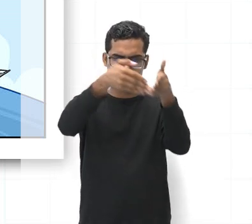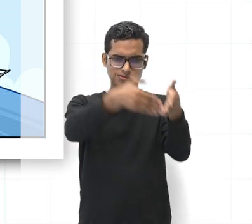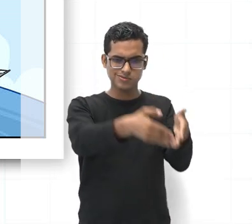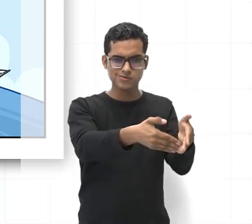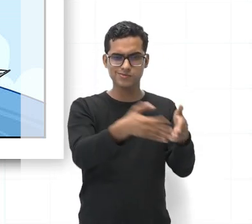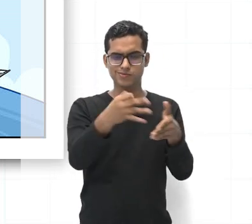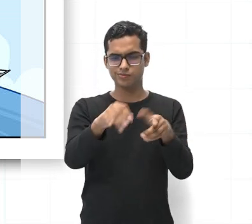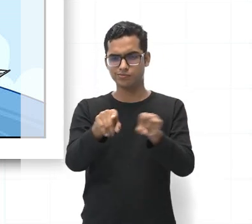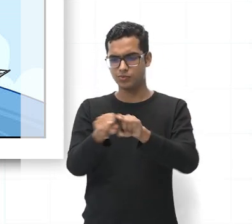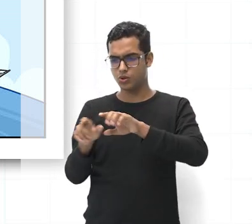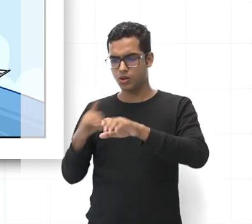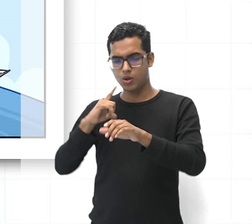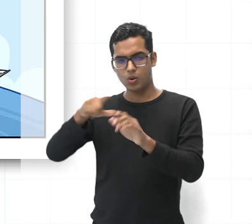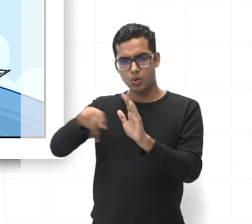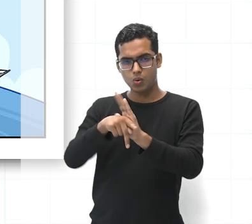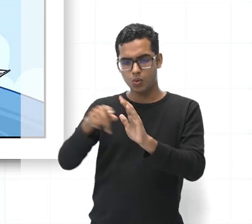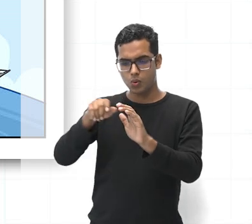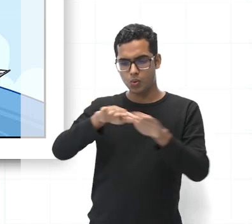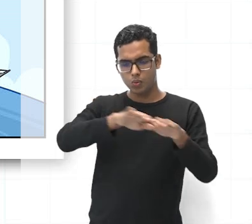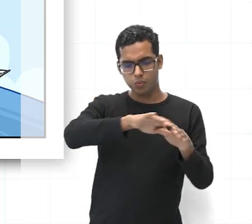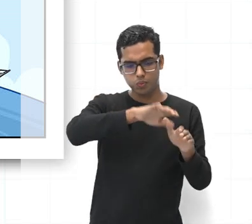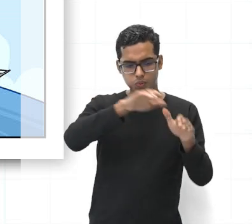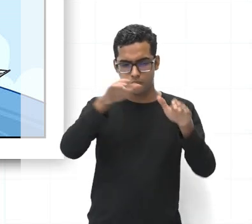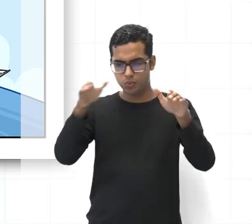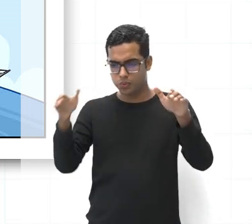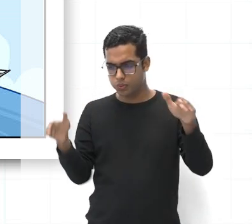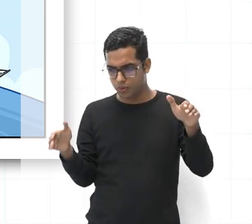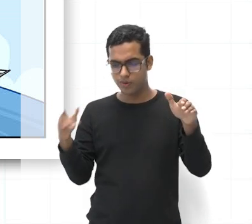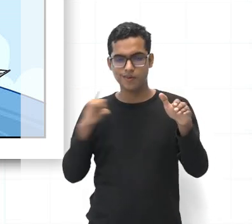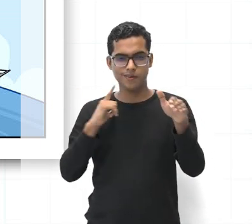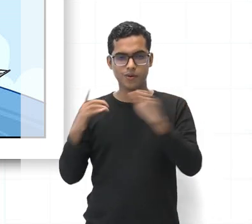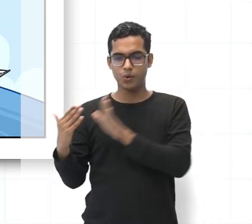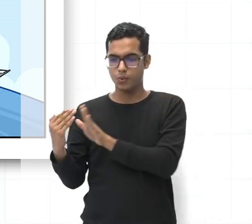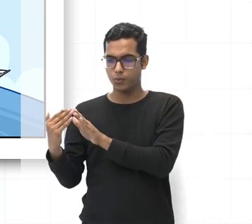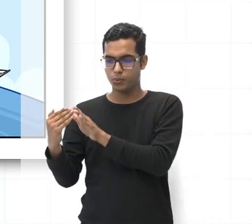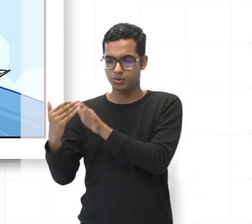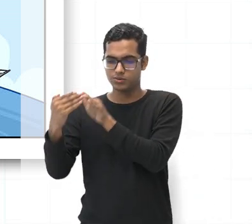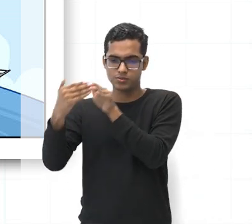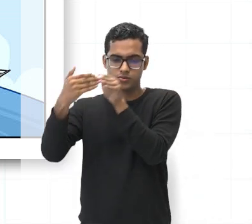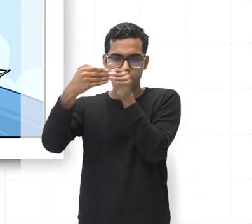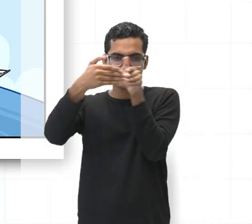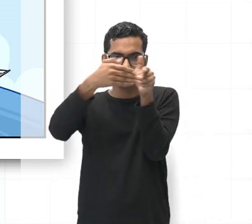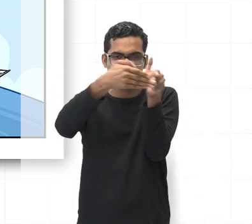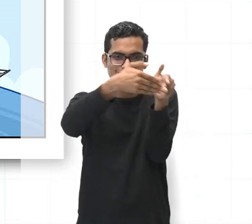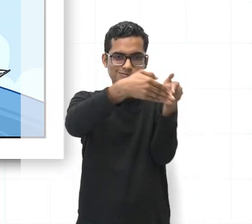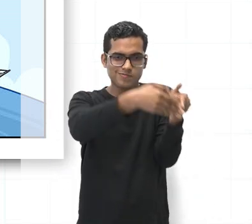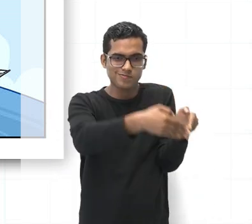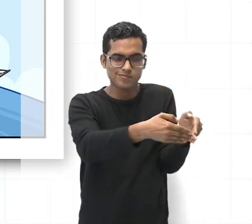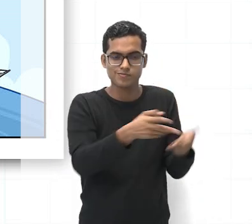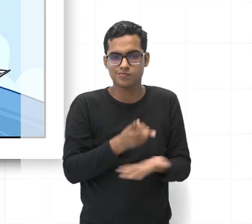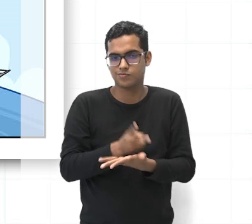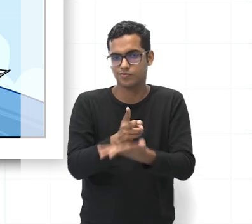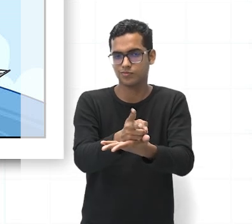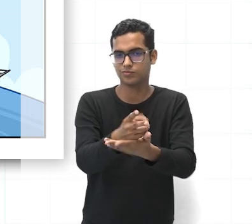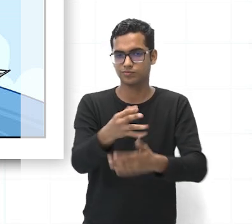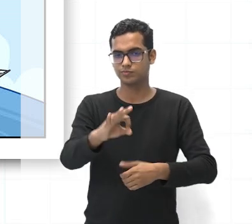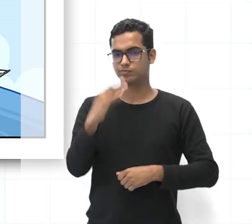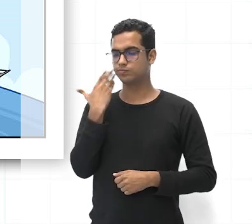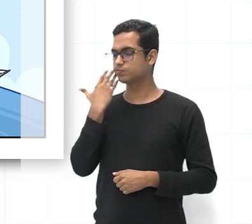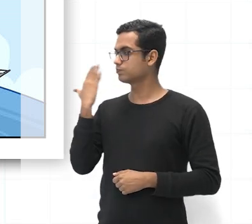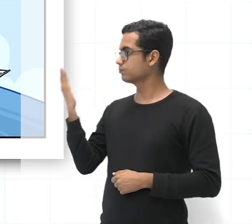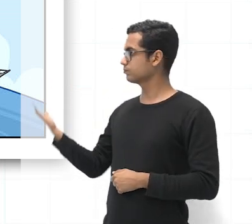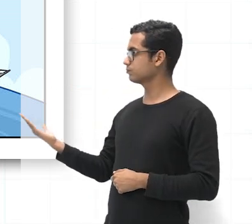tem, devido ao nosso formato esférico da Terra, ele vai só continuando o seu trajeto e